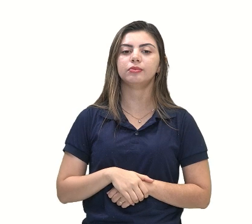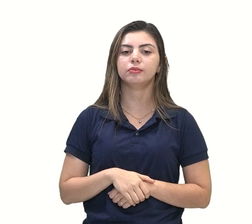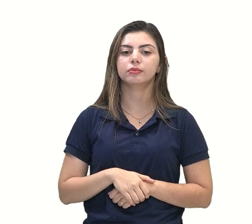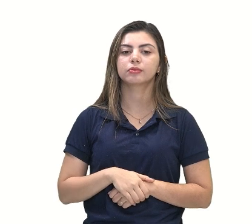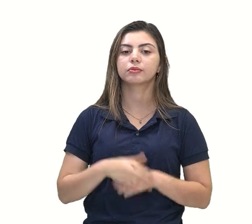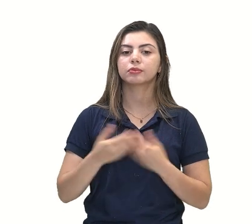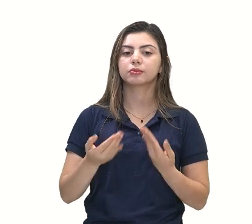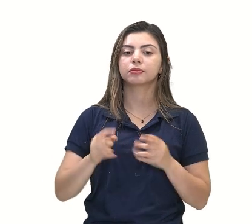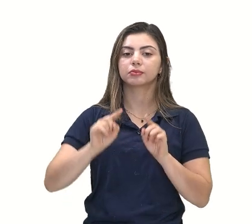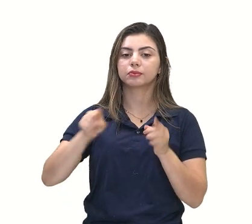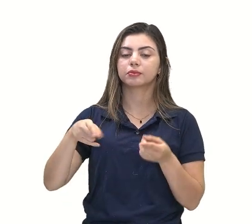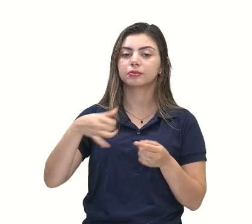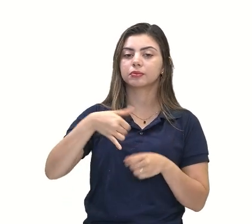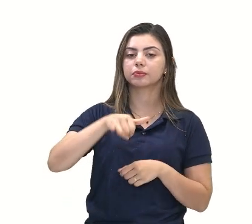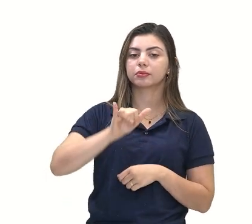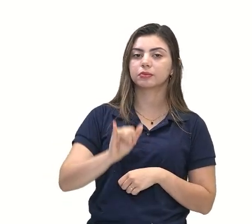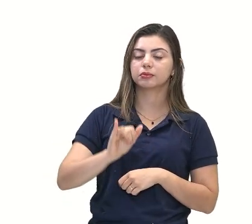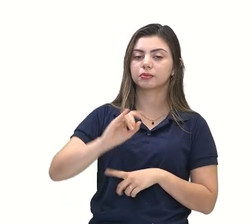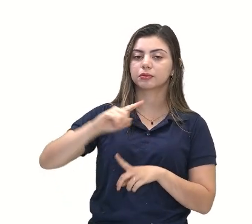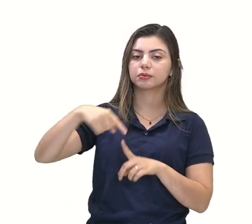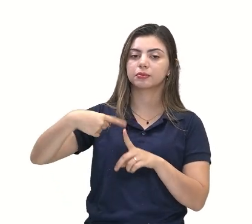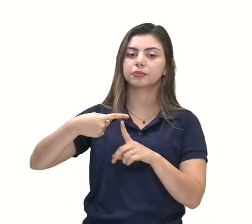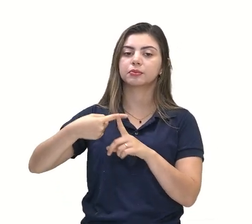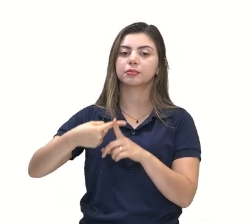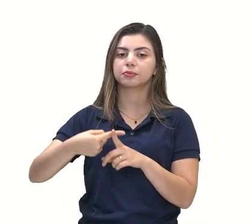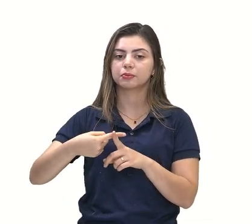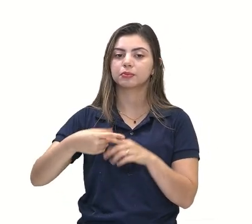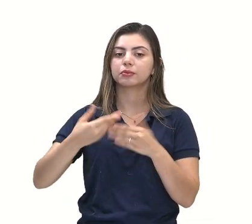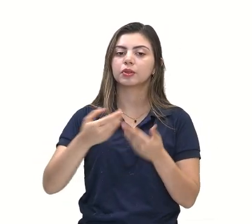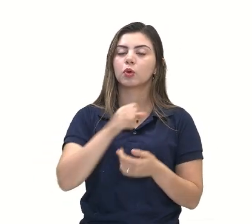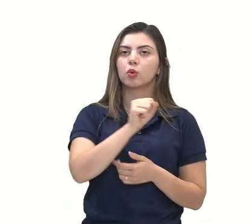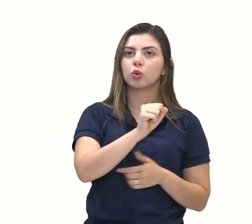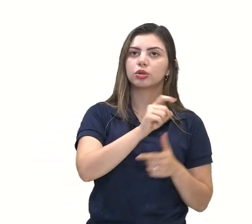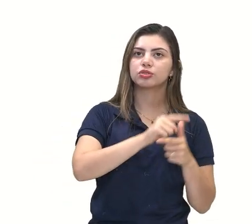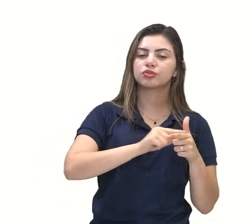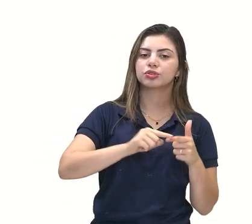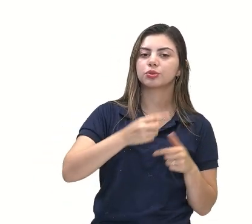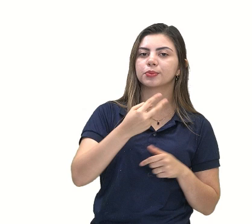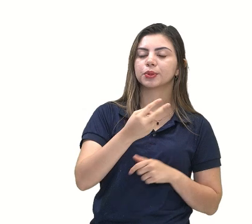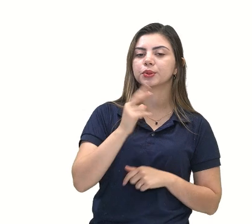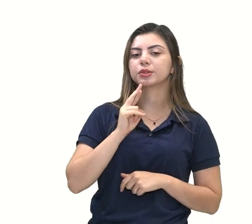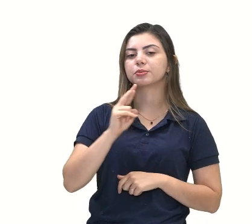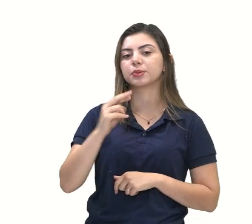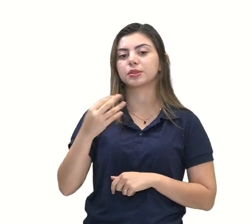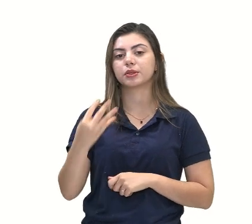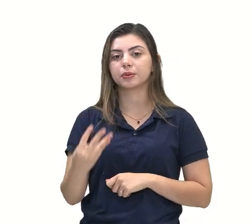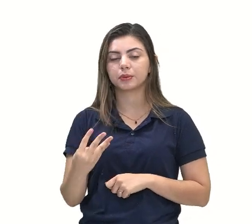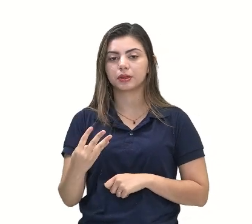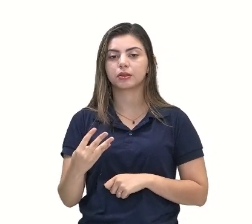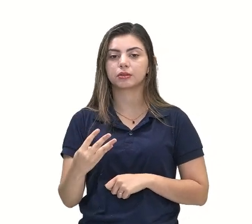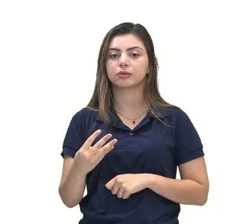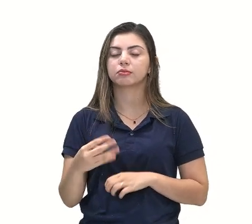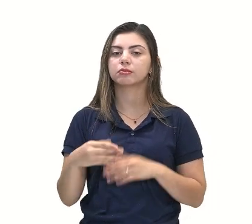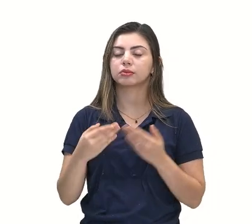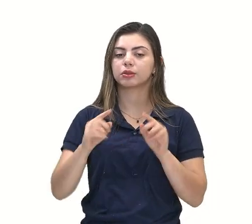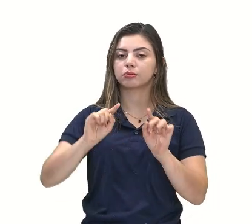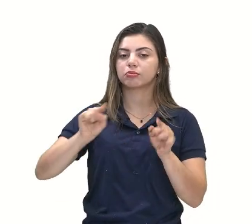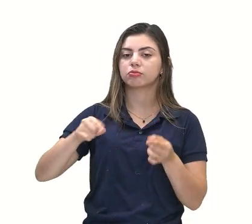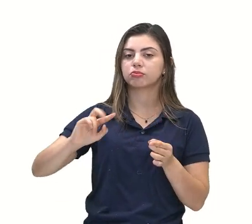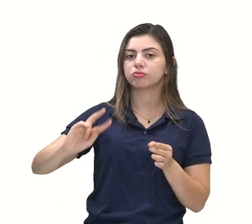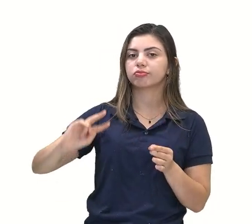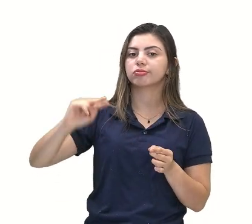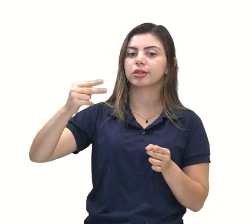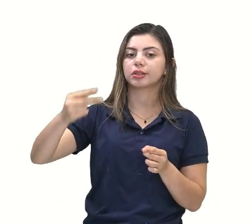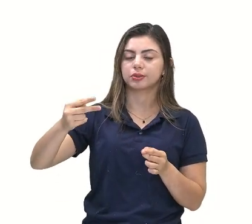dentro vai ser mais. A gente vai dividir o 8 por 2, né? Que vai dar 4. Para a gente não alterar o valor